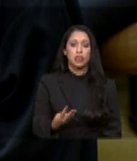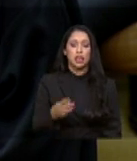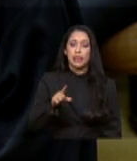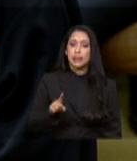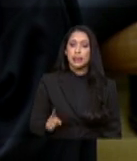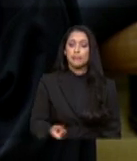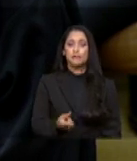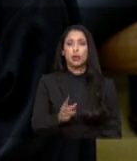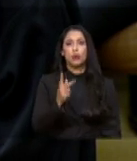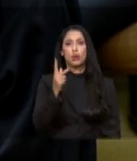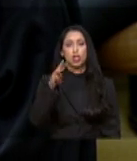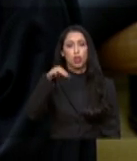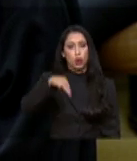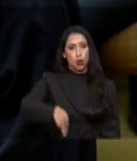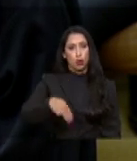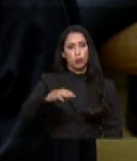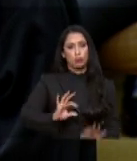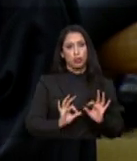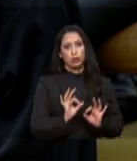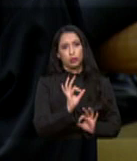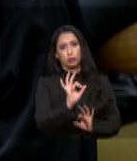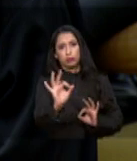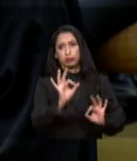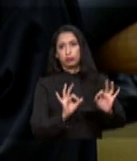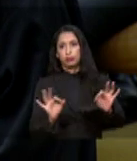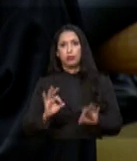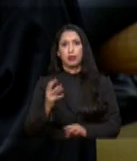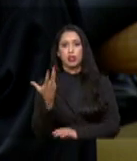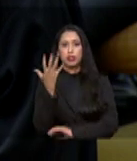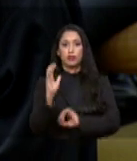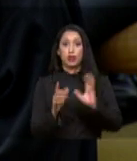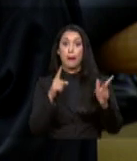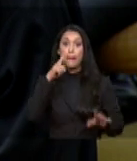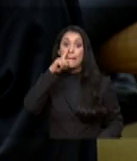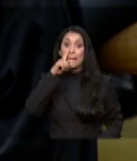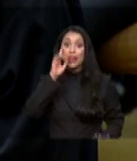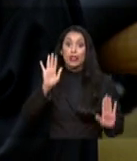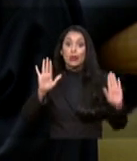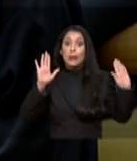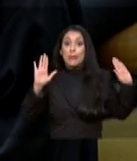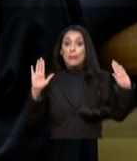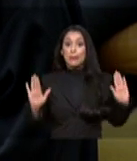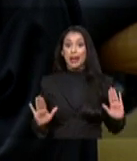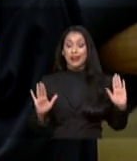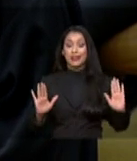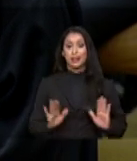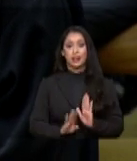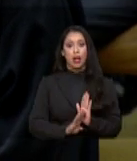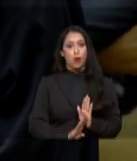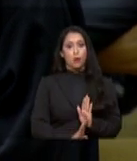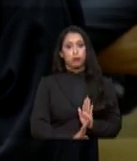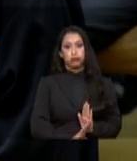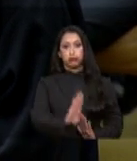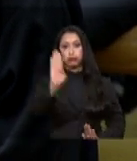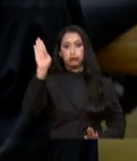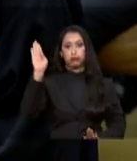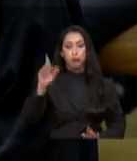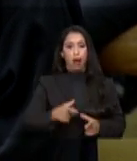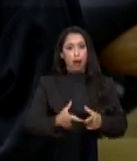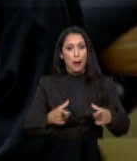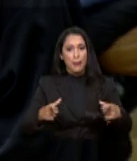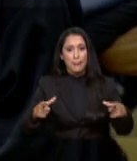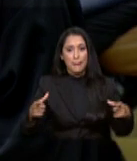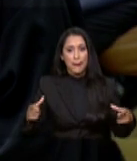de floresta. Como já foi dito, um dos perigos maiores desse aumento desenfreado é o chamado ponto